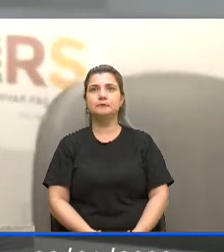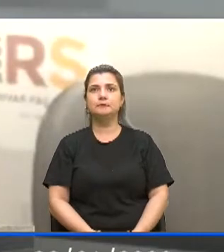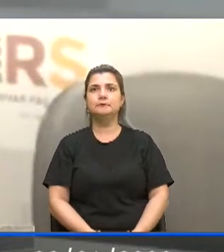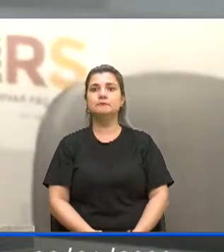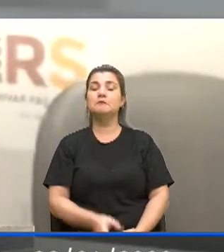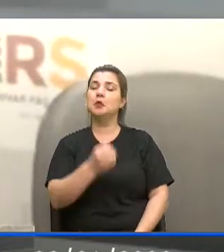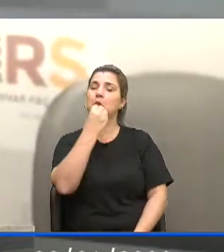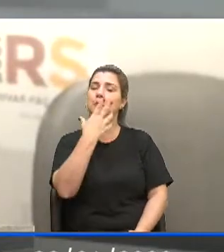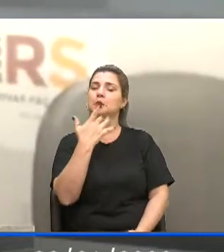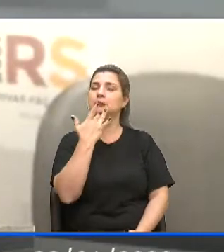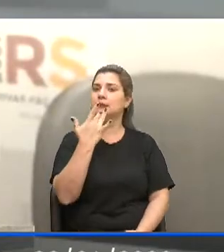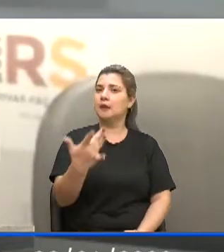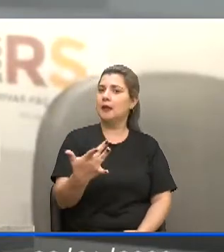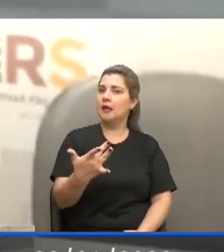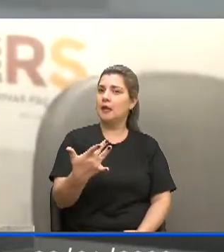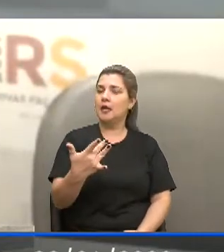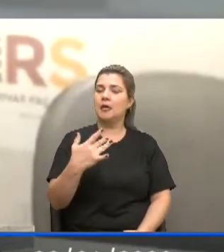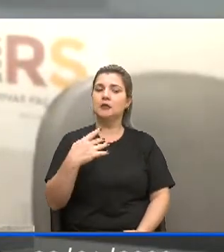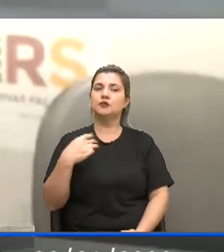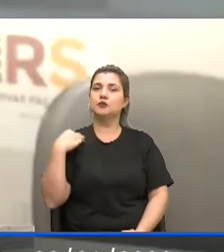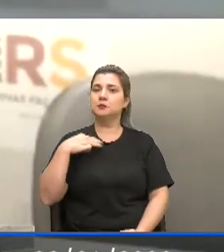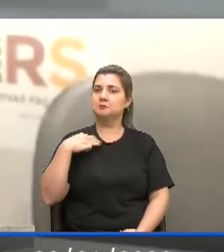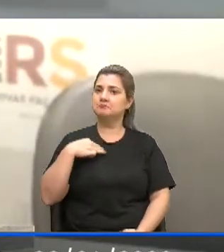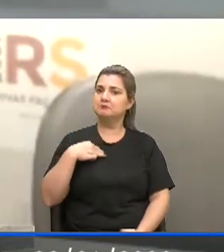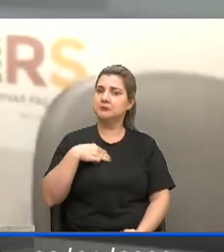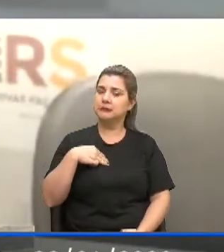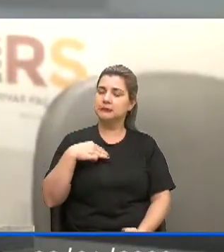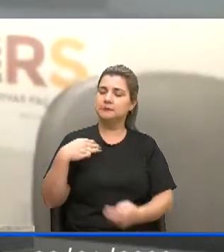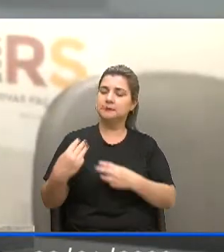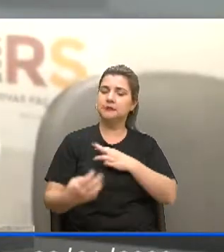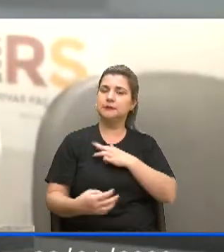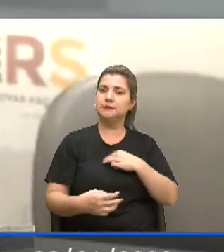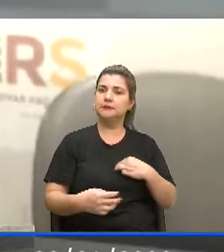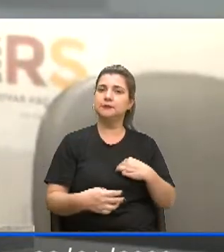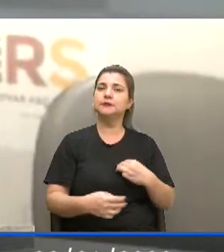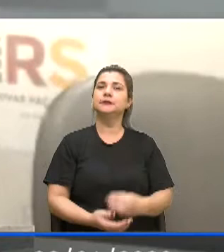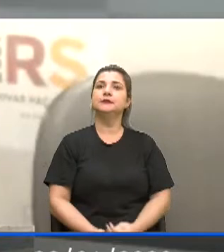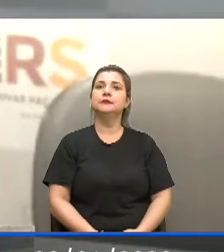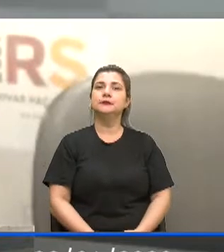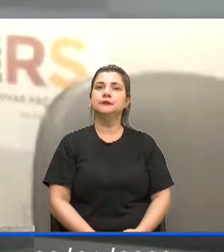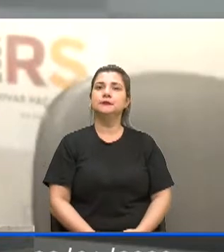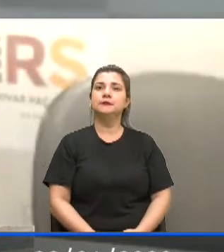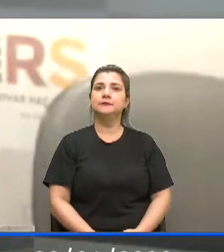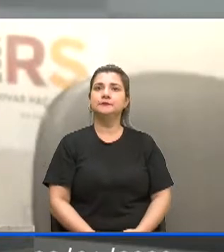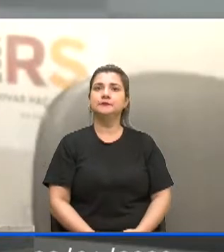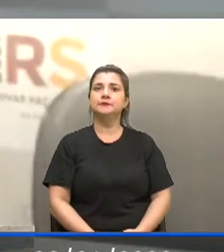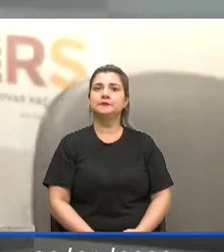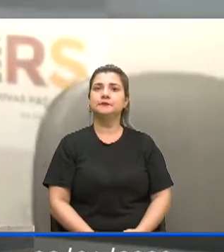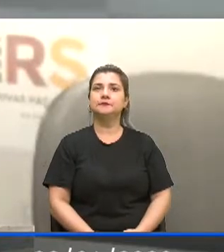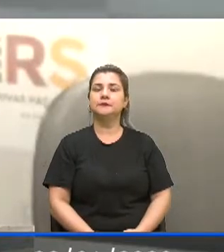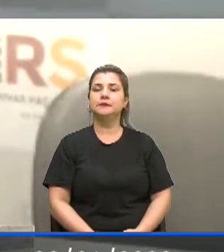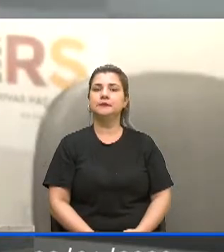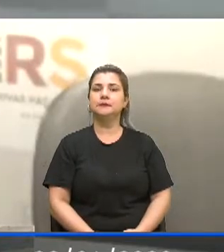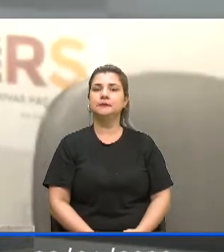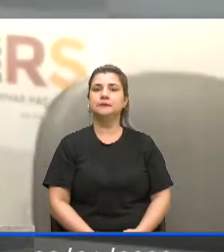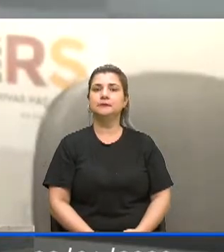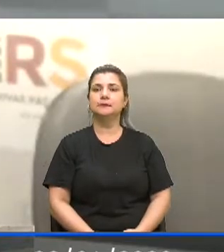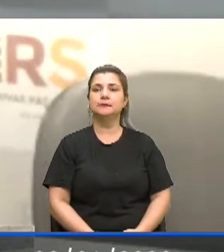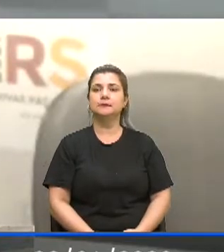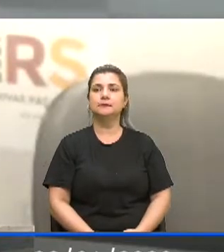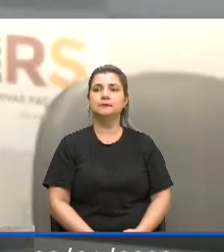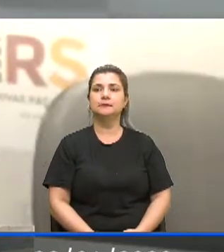Boa tarde, início de noite a todos, então, a secretária falando, da Secretaria de